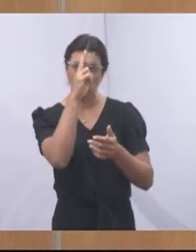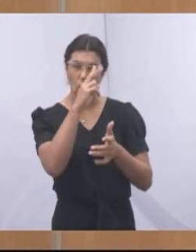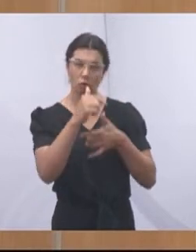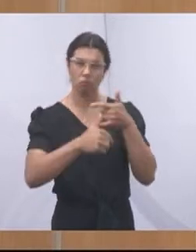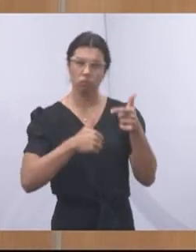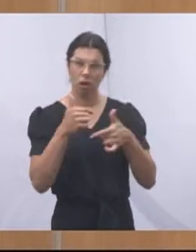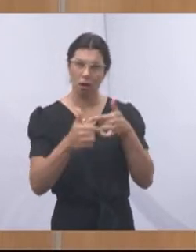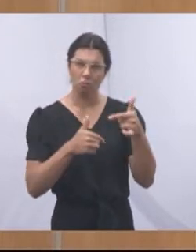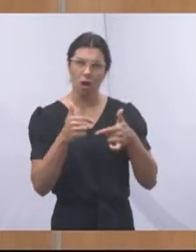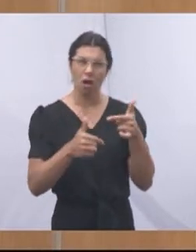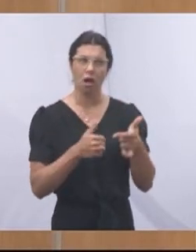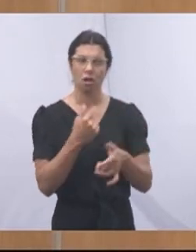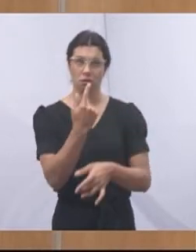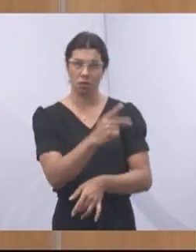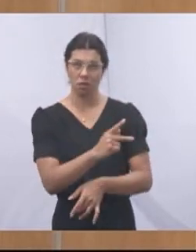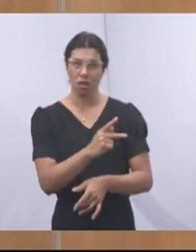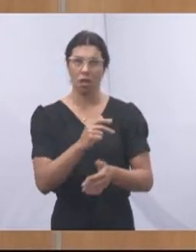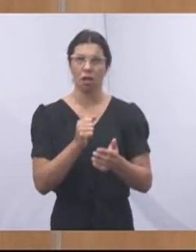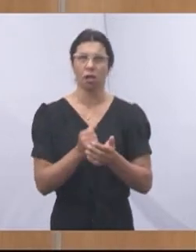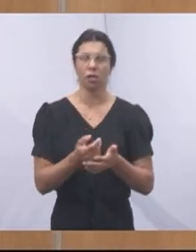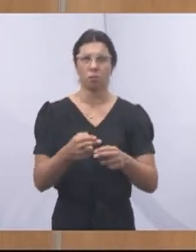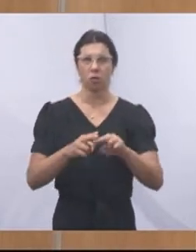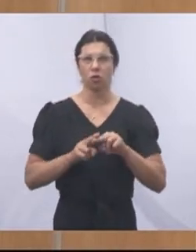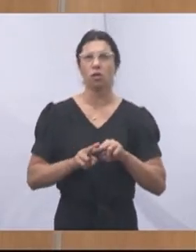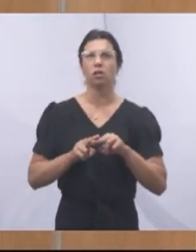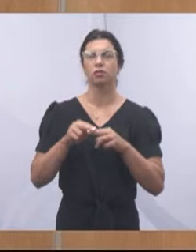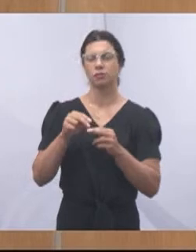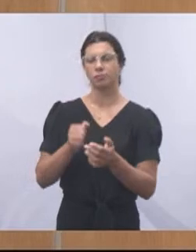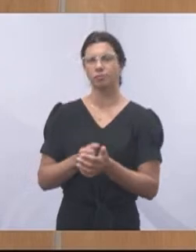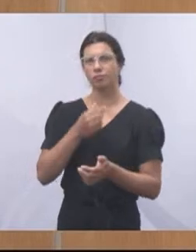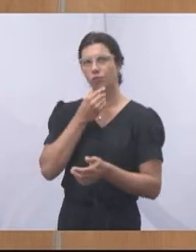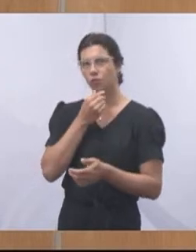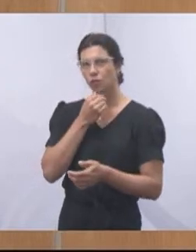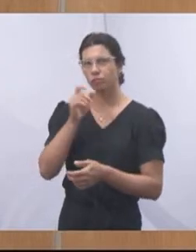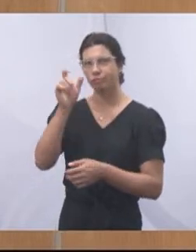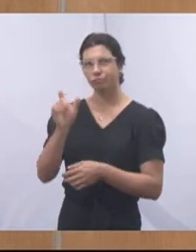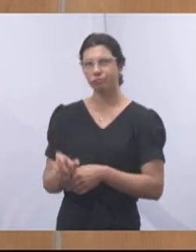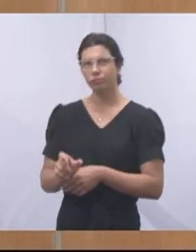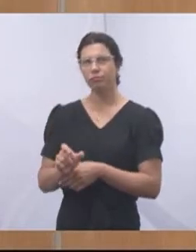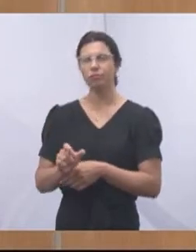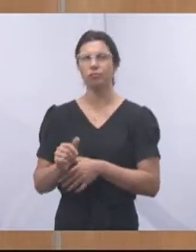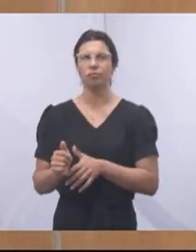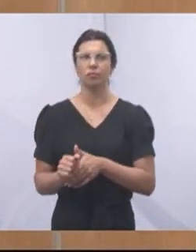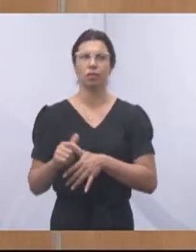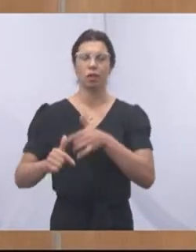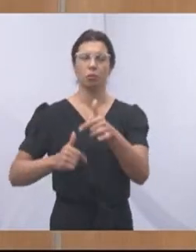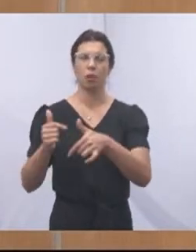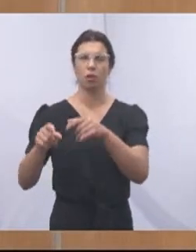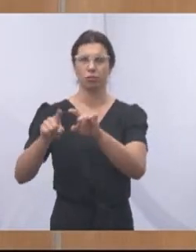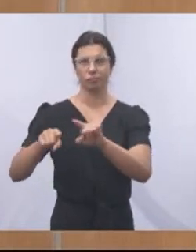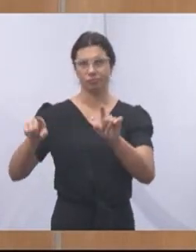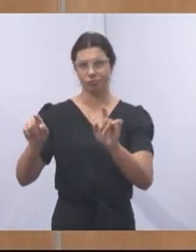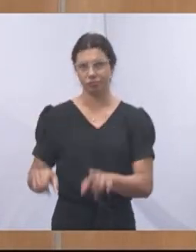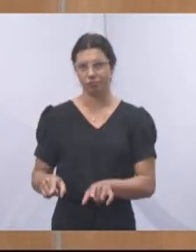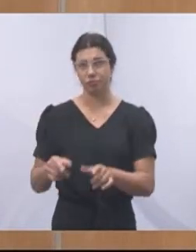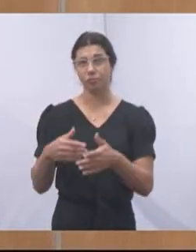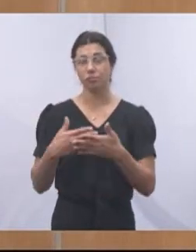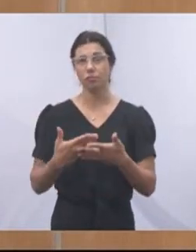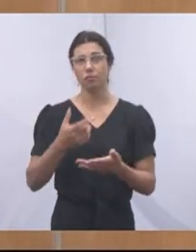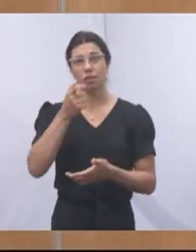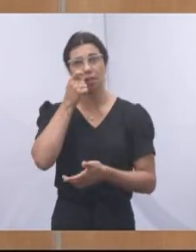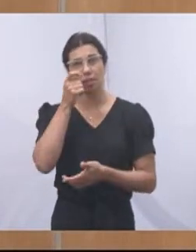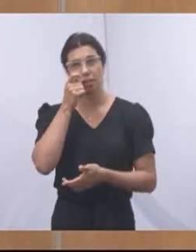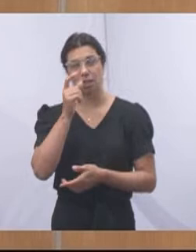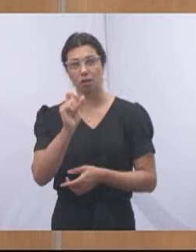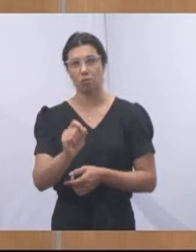trabalho executado por esse servidor público, que a palavra servidor, aquele que serve, eu acho tão